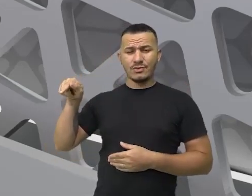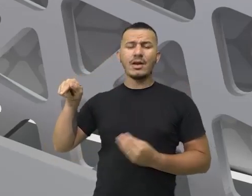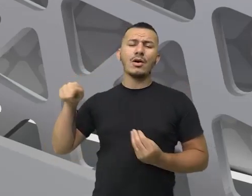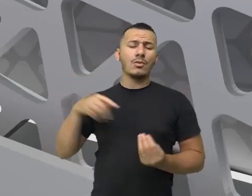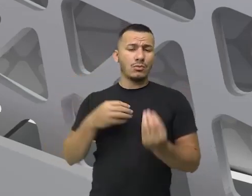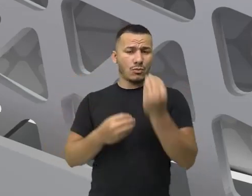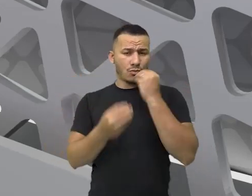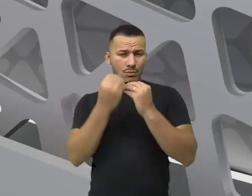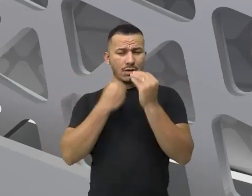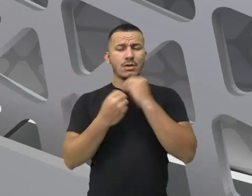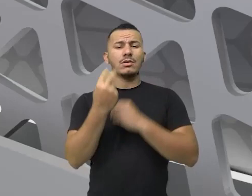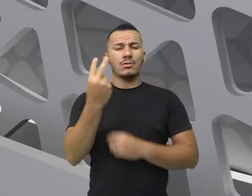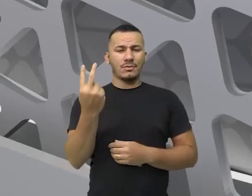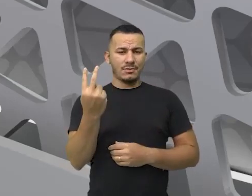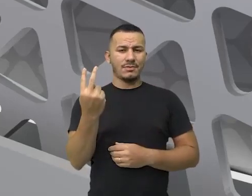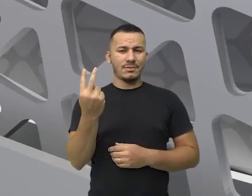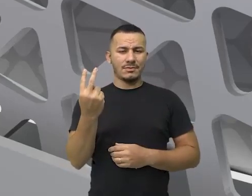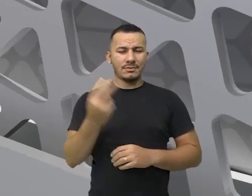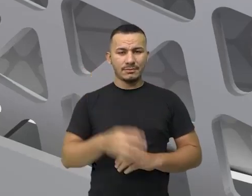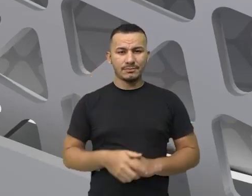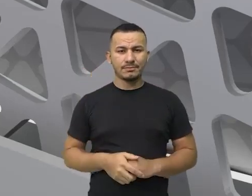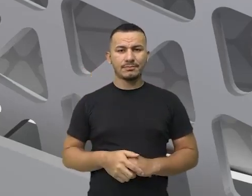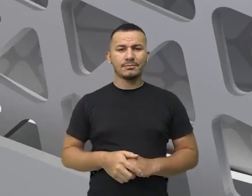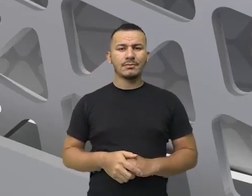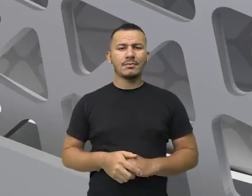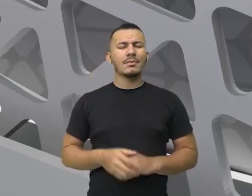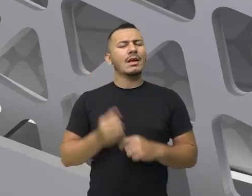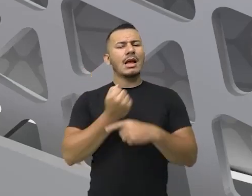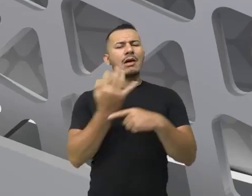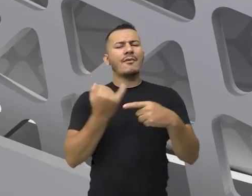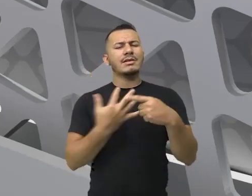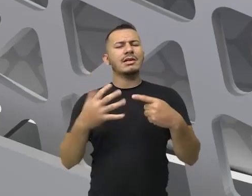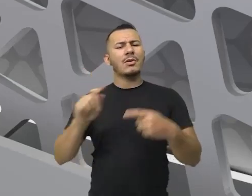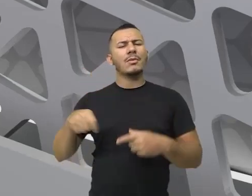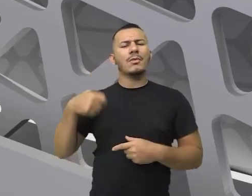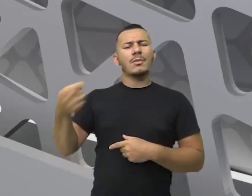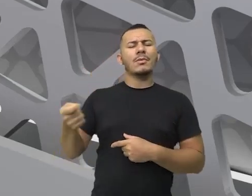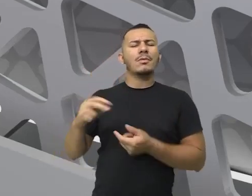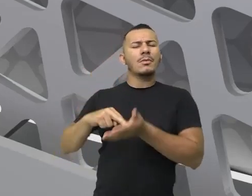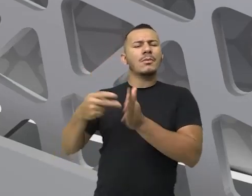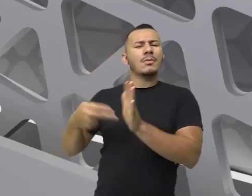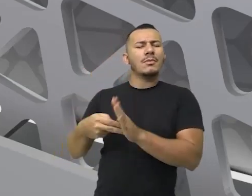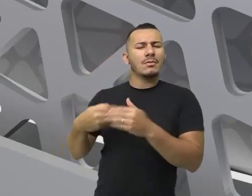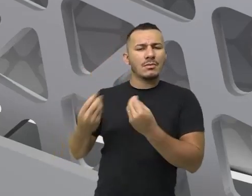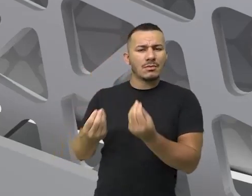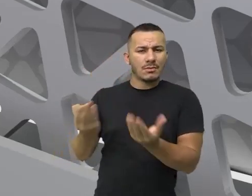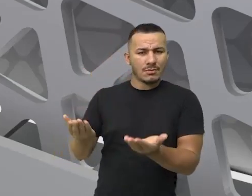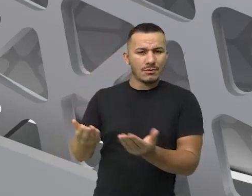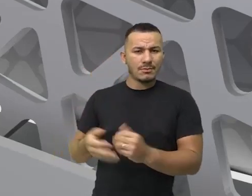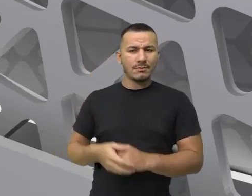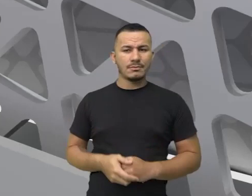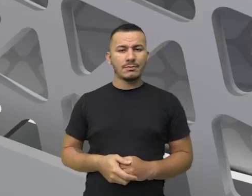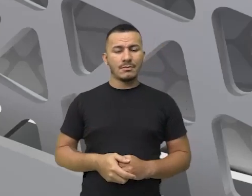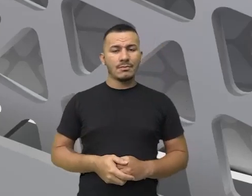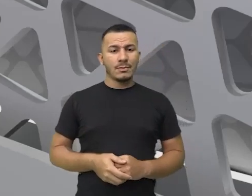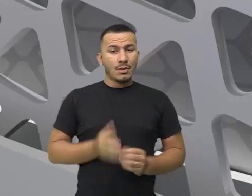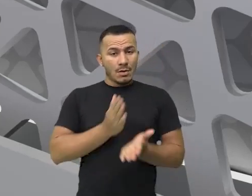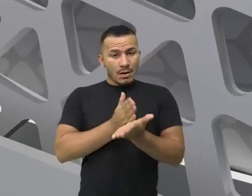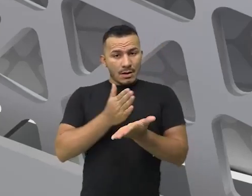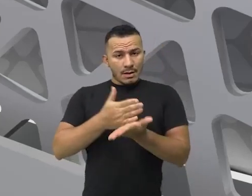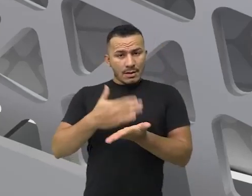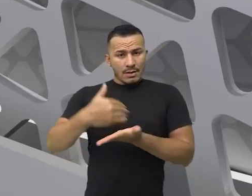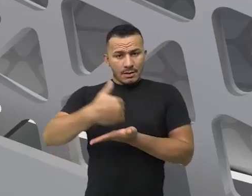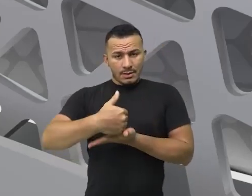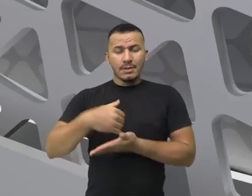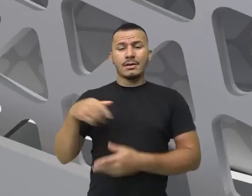comer 2 partes. Que fração representa, então, a parte que a gente comeu, que eu resolvi comer dessa pizza? Olha só, se eu dividir em